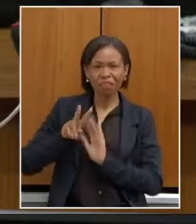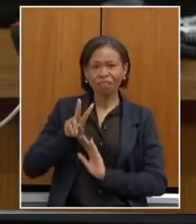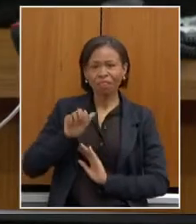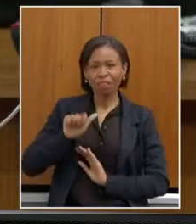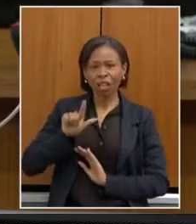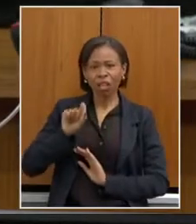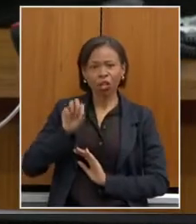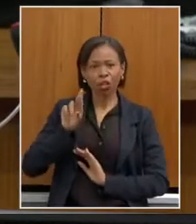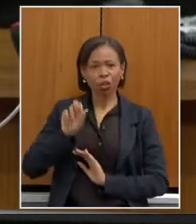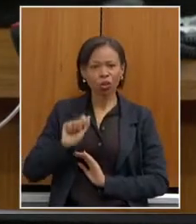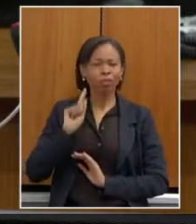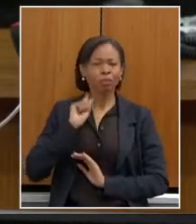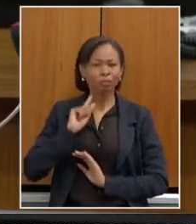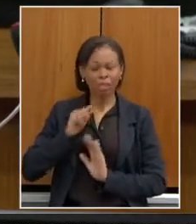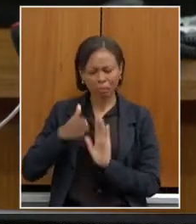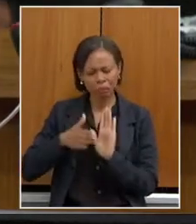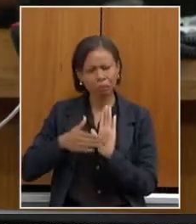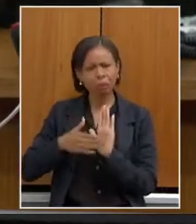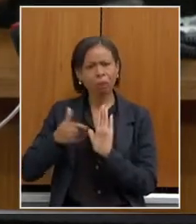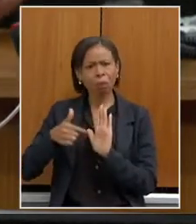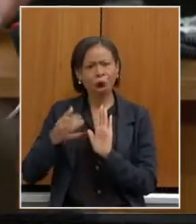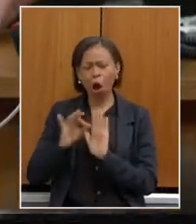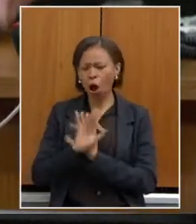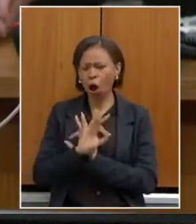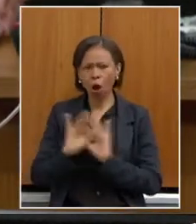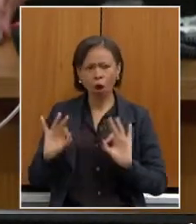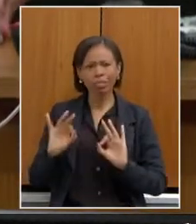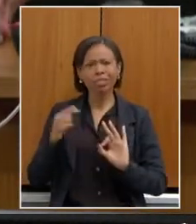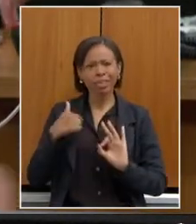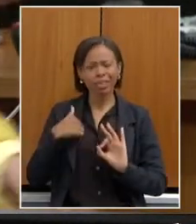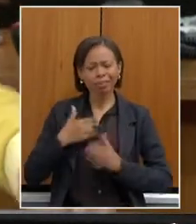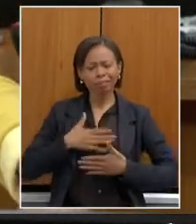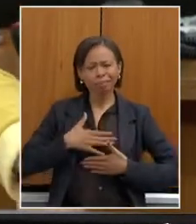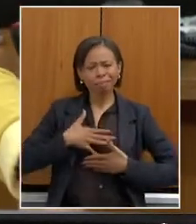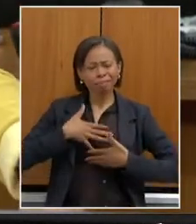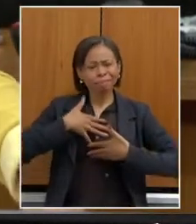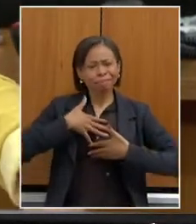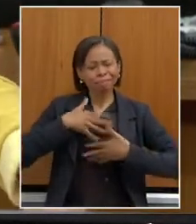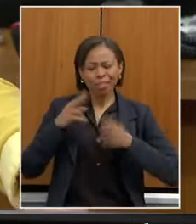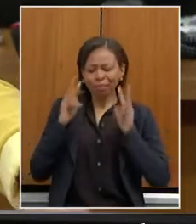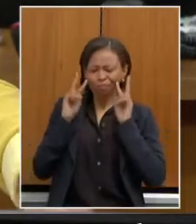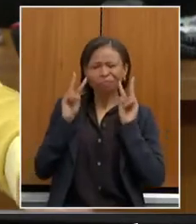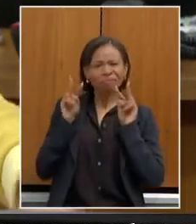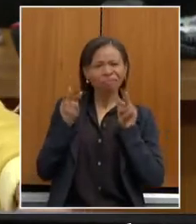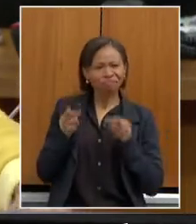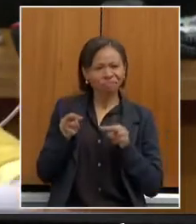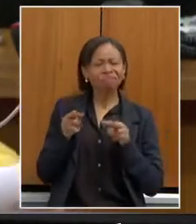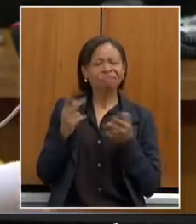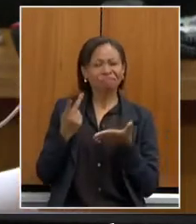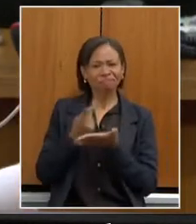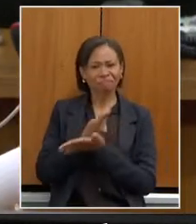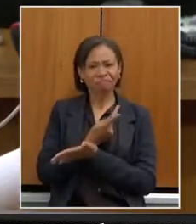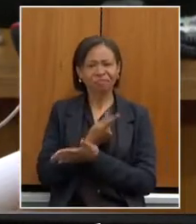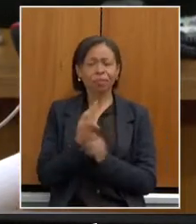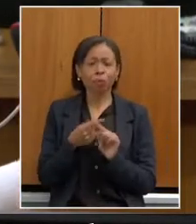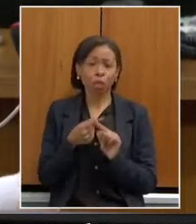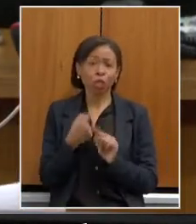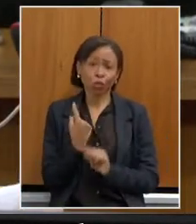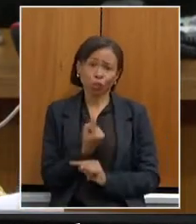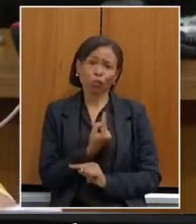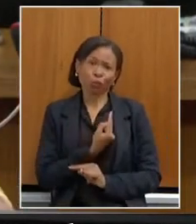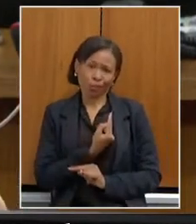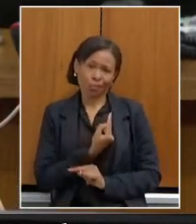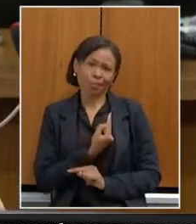tenho orgulho de poder estar acompanhando e estar vendo isso acontecer porque a gente vive lá onde estão os pequenos